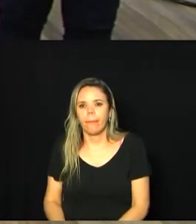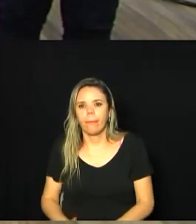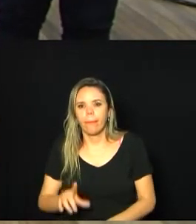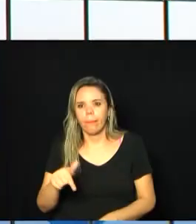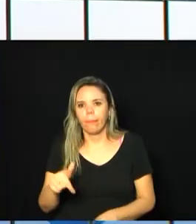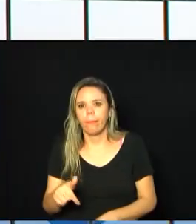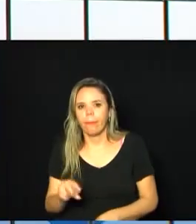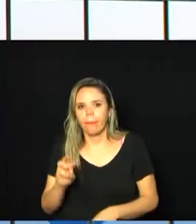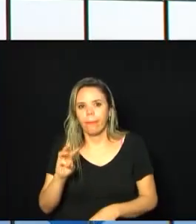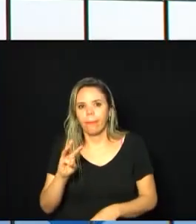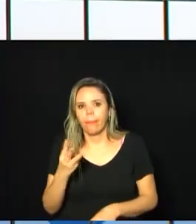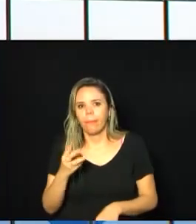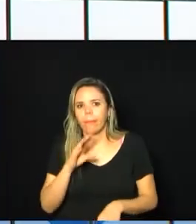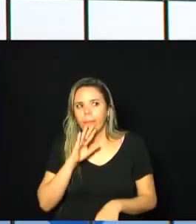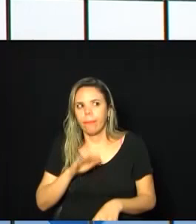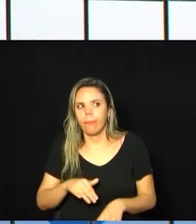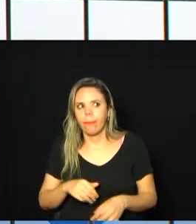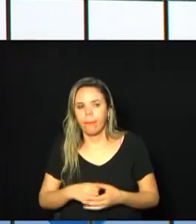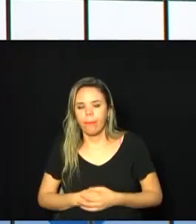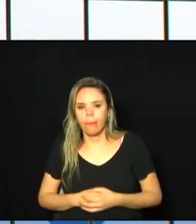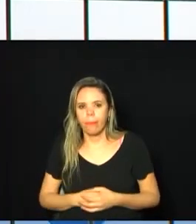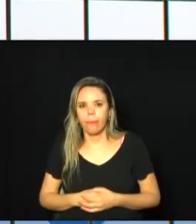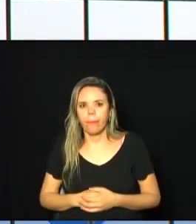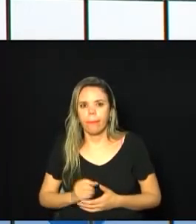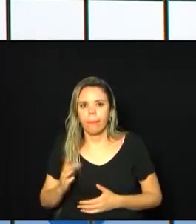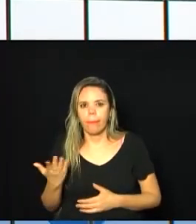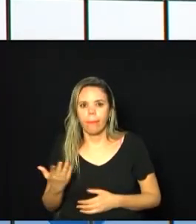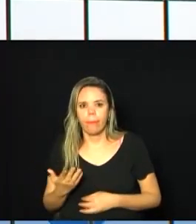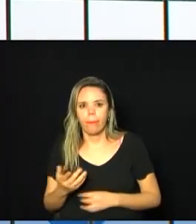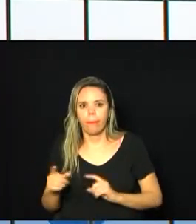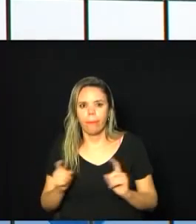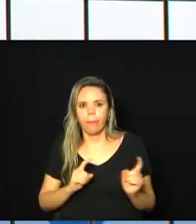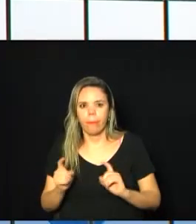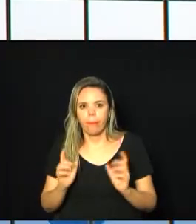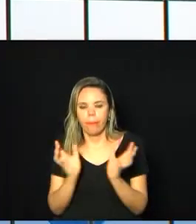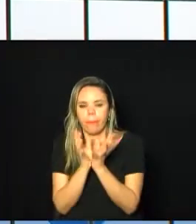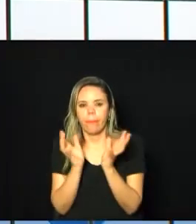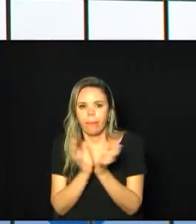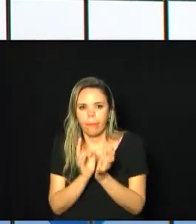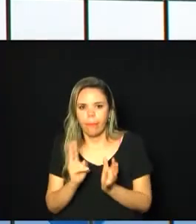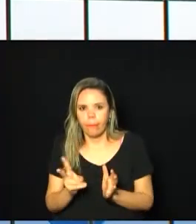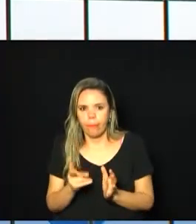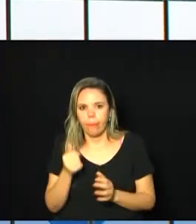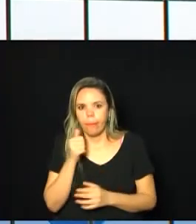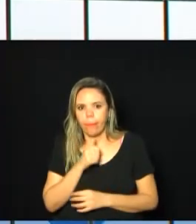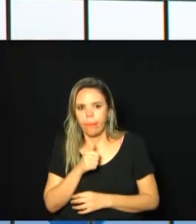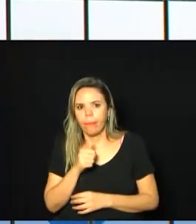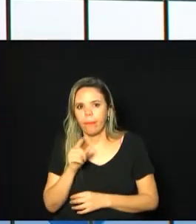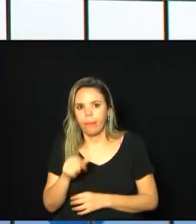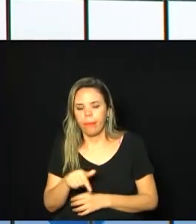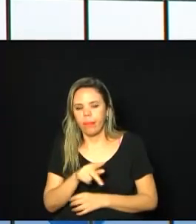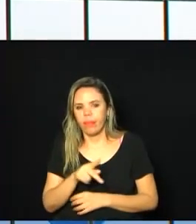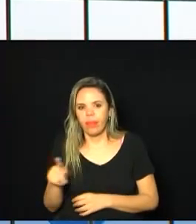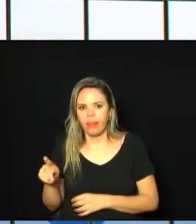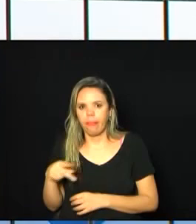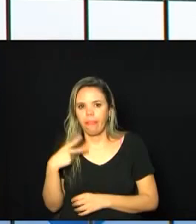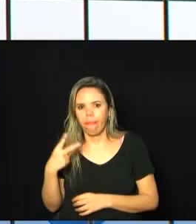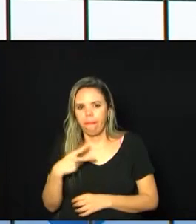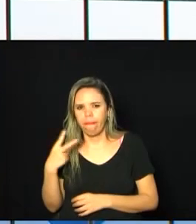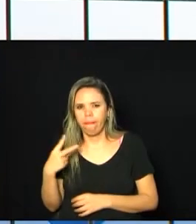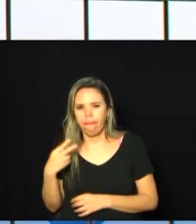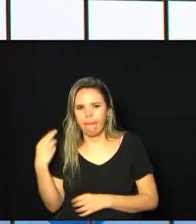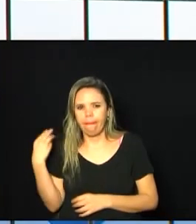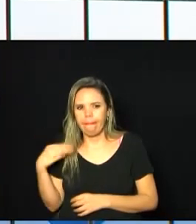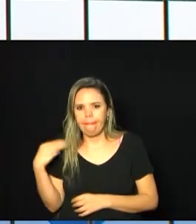mais, às 3h da tarde, acontece a reunião da Comissão Permanente da Mulher, que é presidida pela